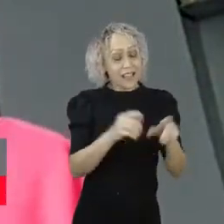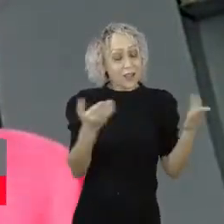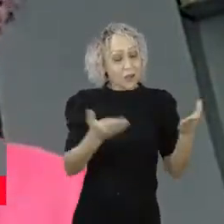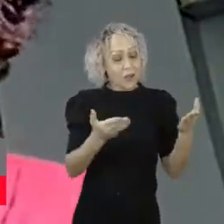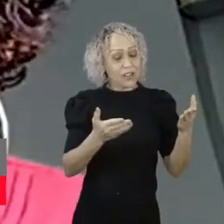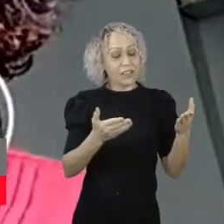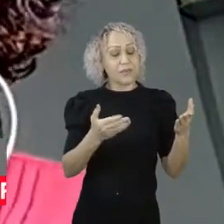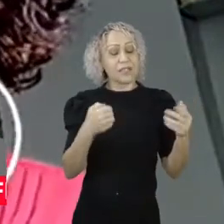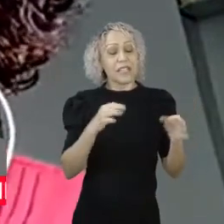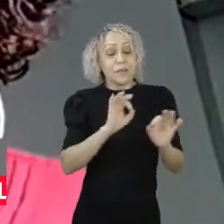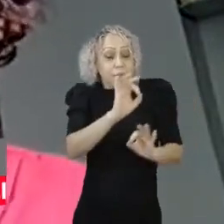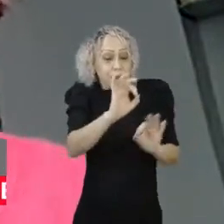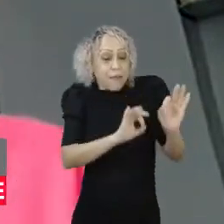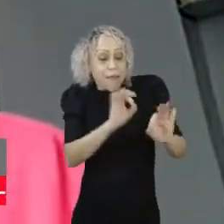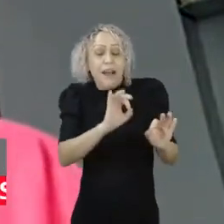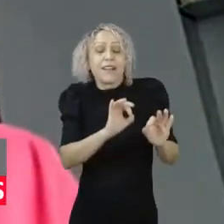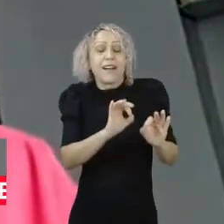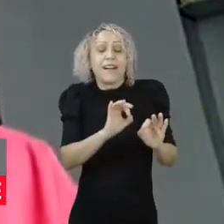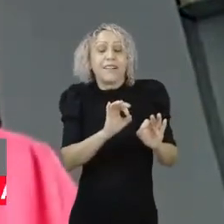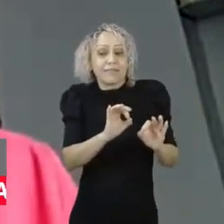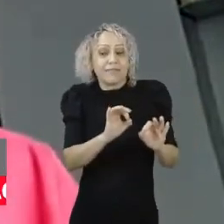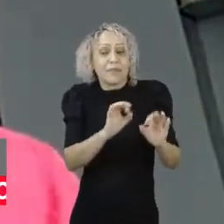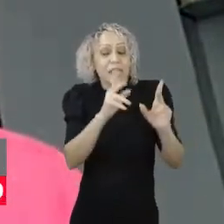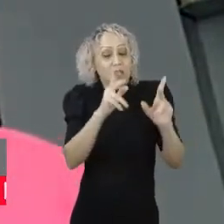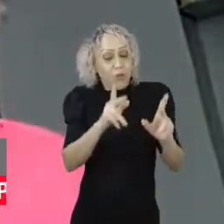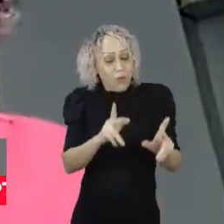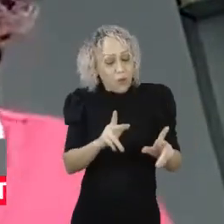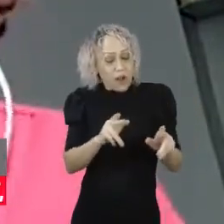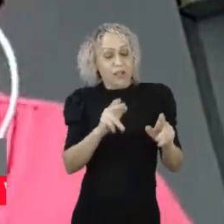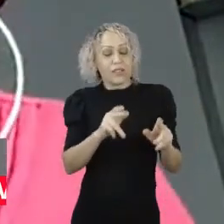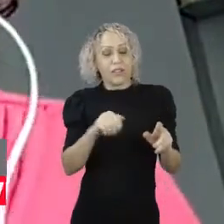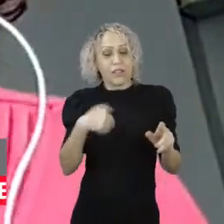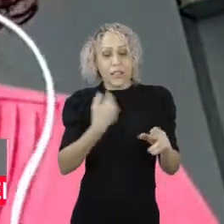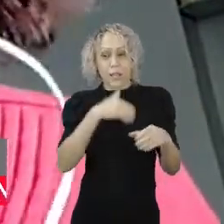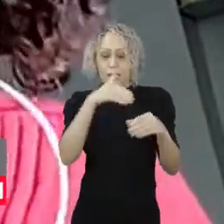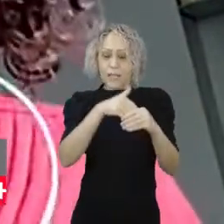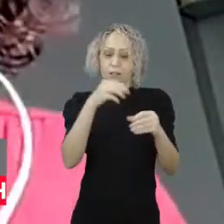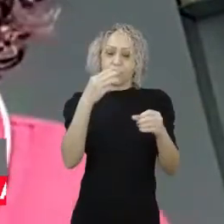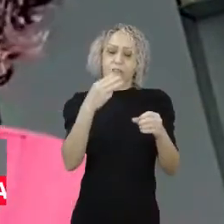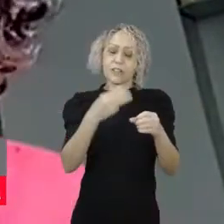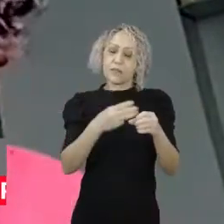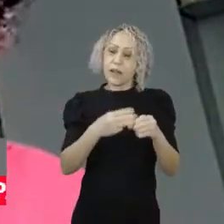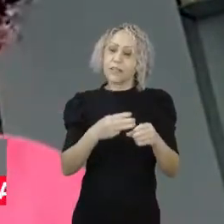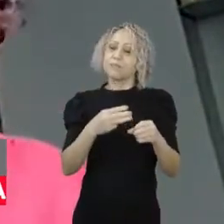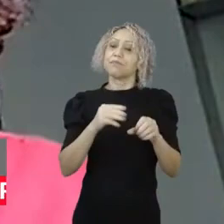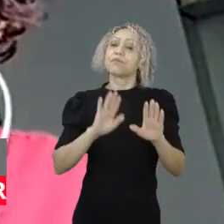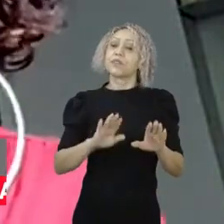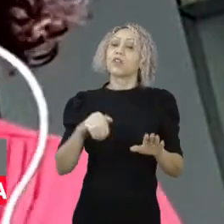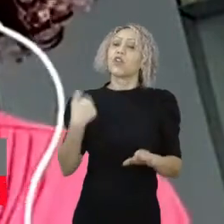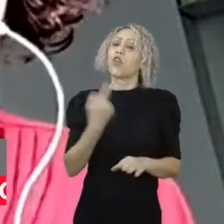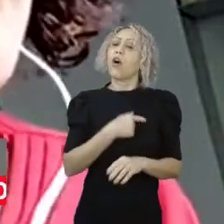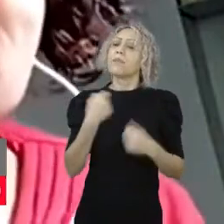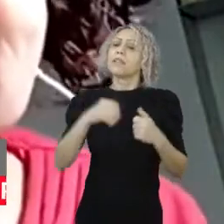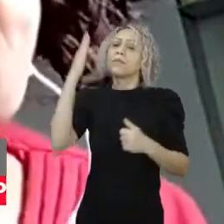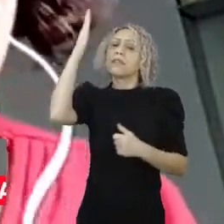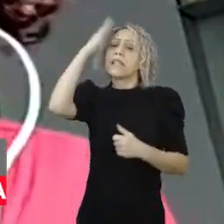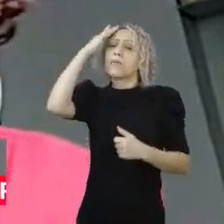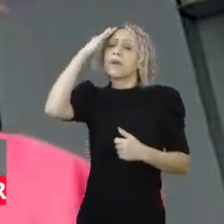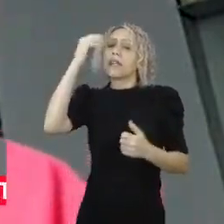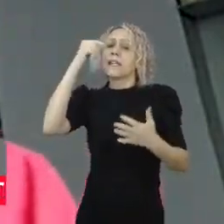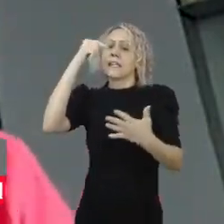vez eleição municipal com federação. E nós precisamos saber quem são